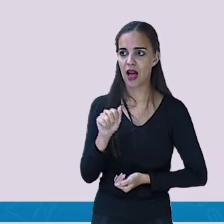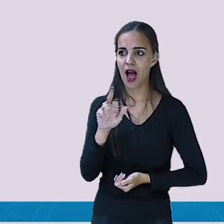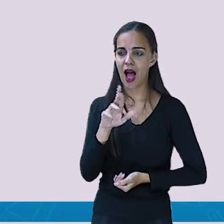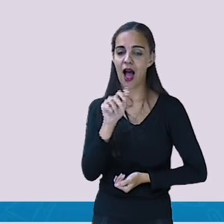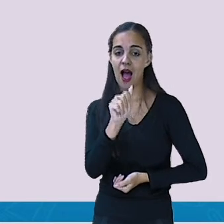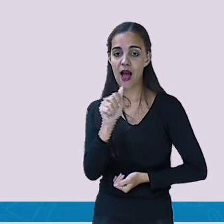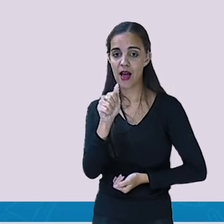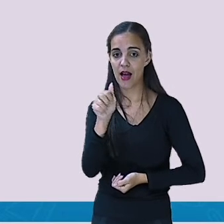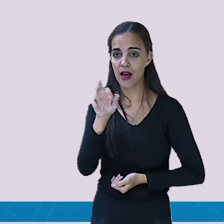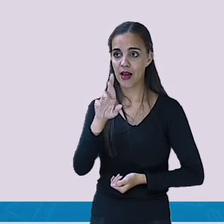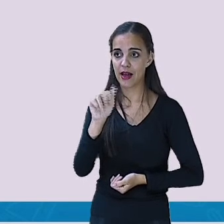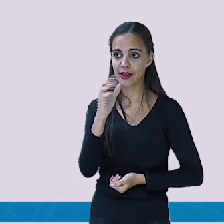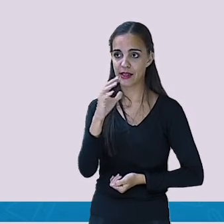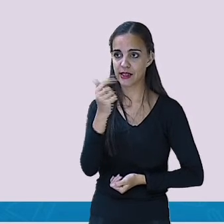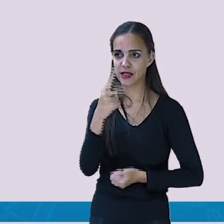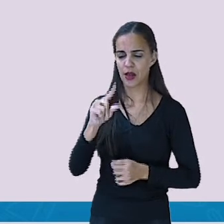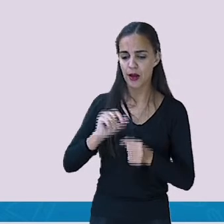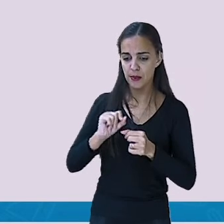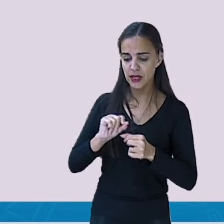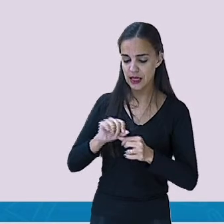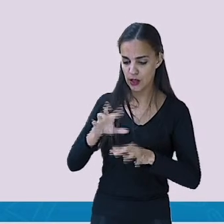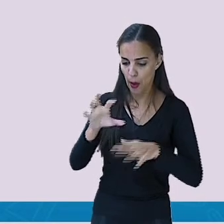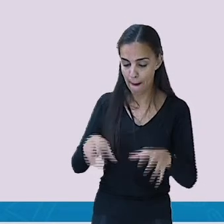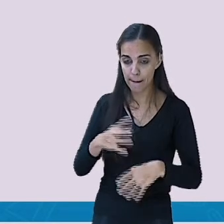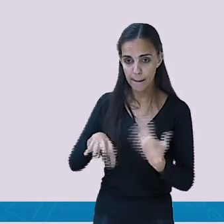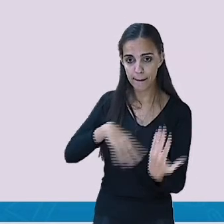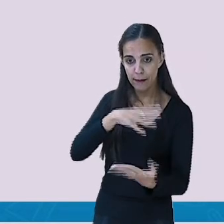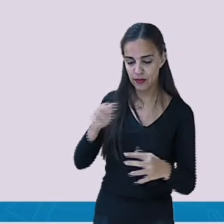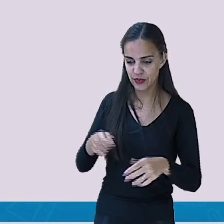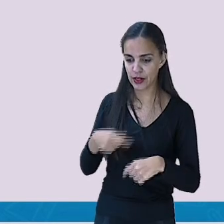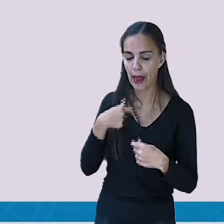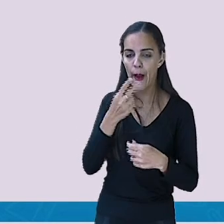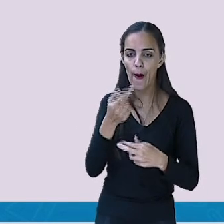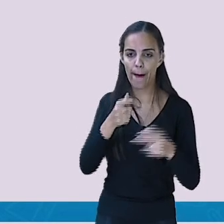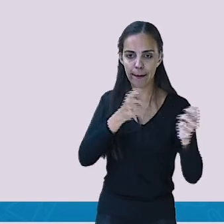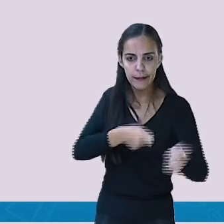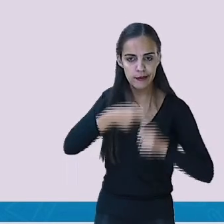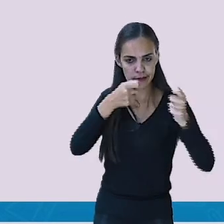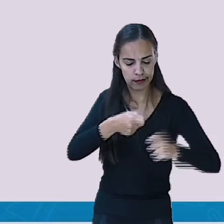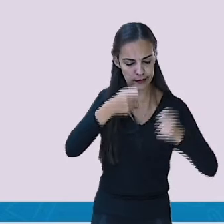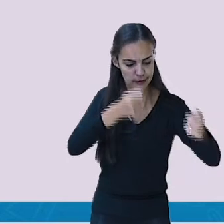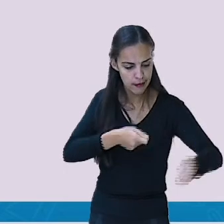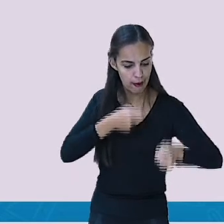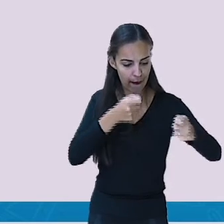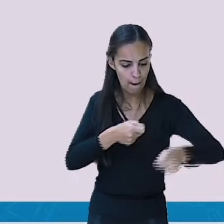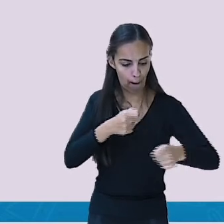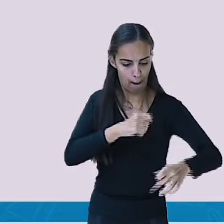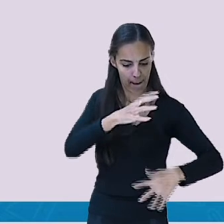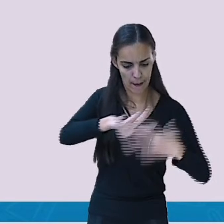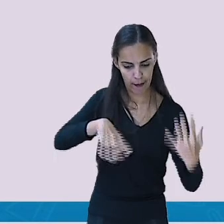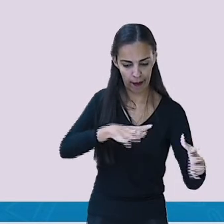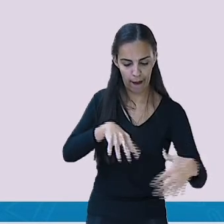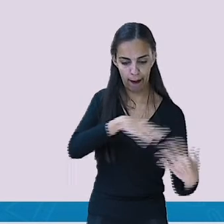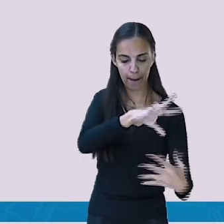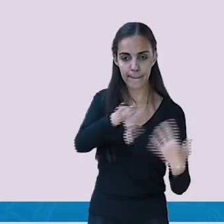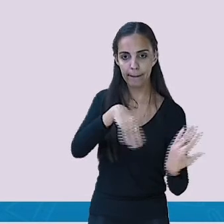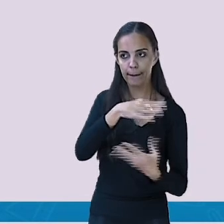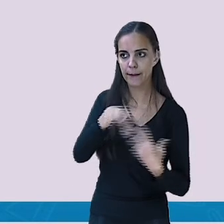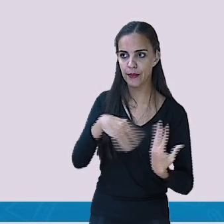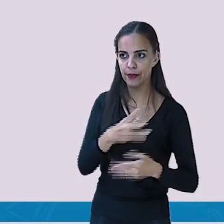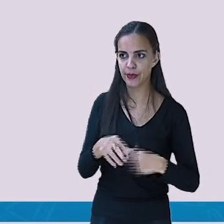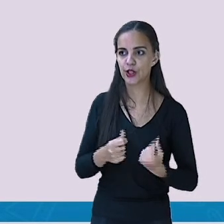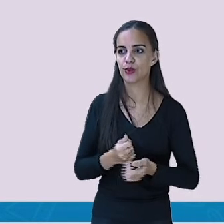precisa ser revirado, remexido, é necessário arar o solo, né?